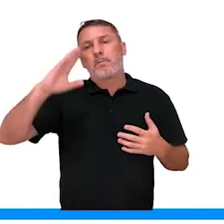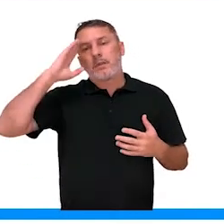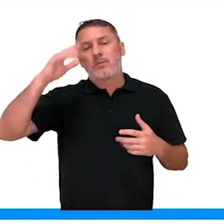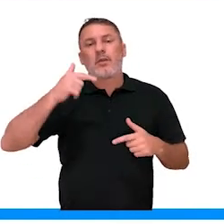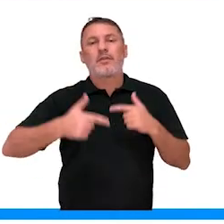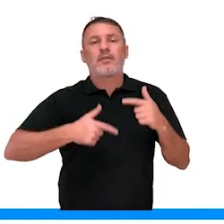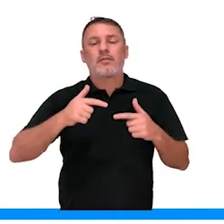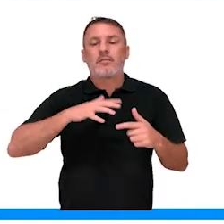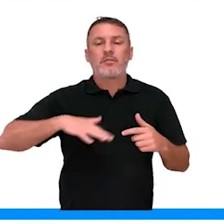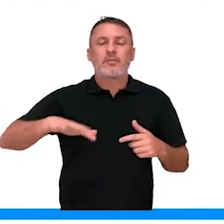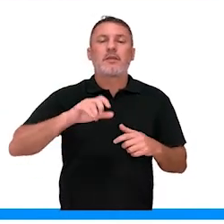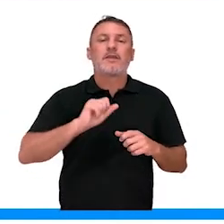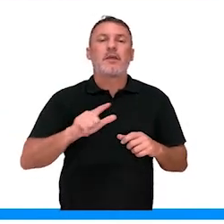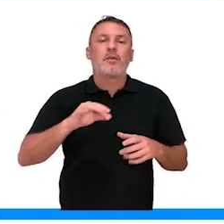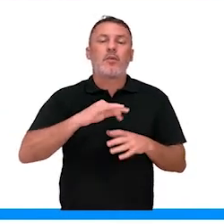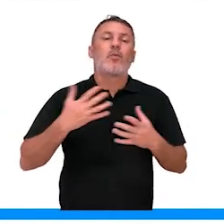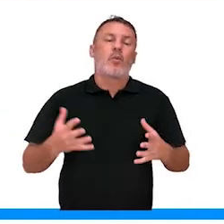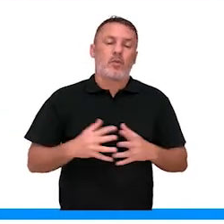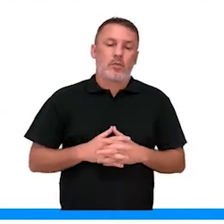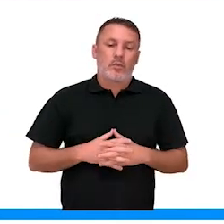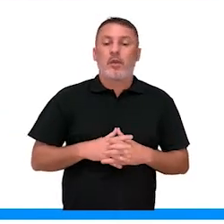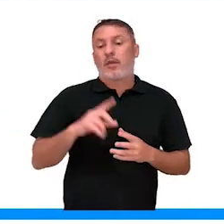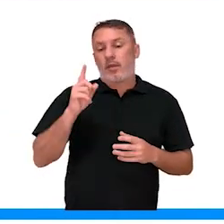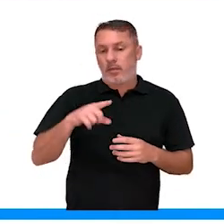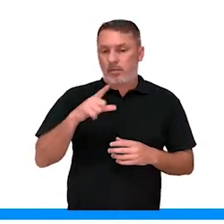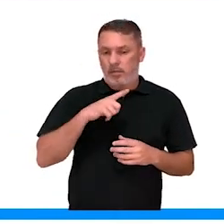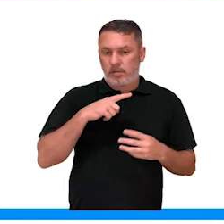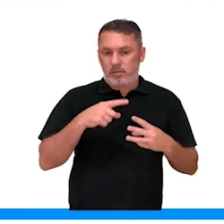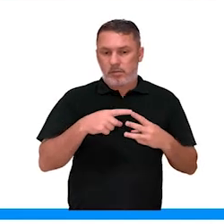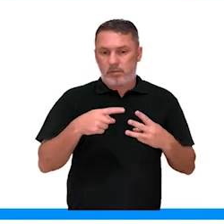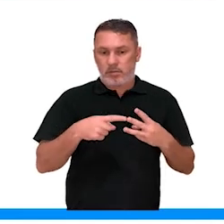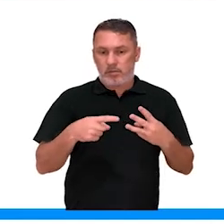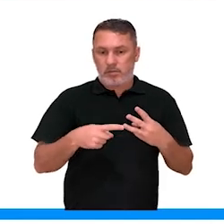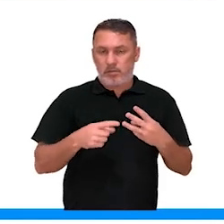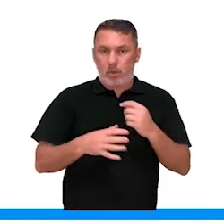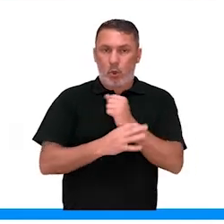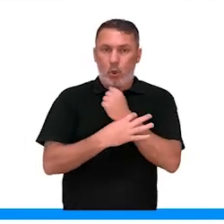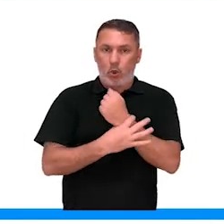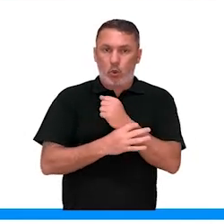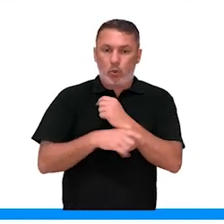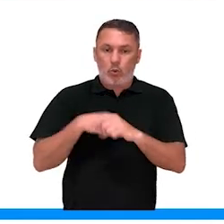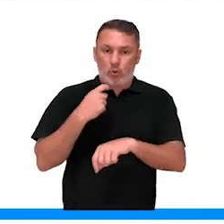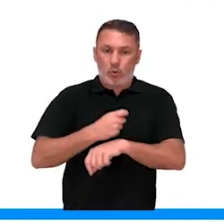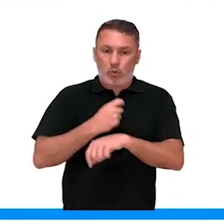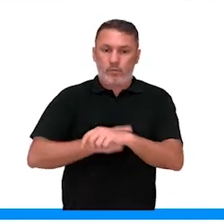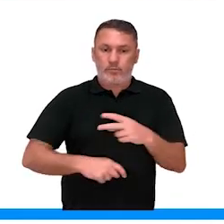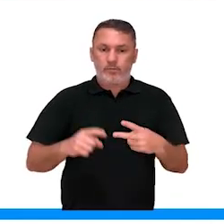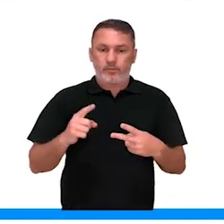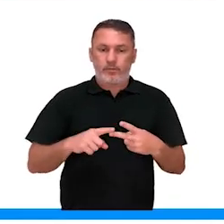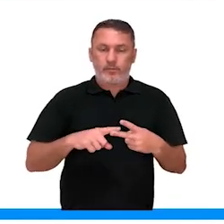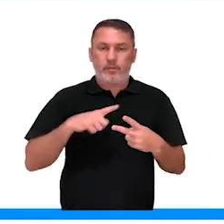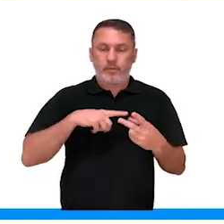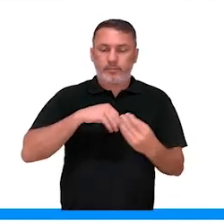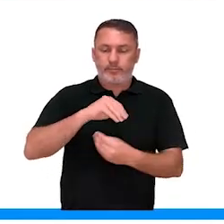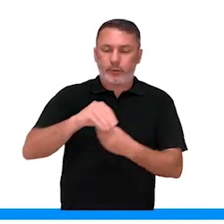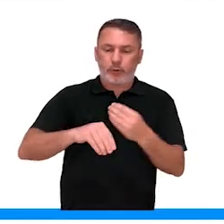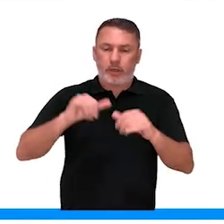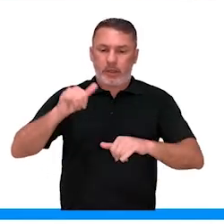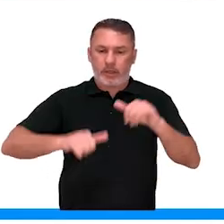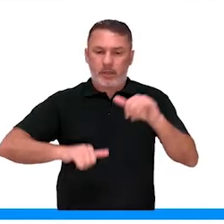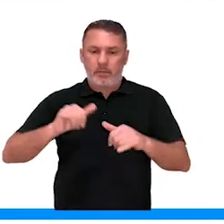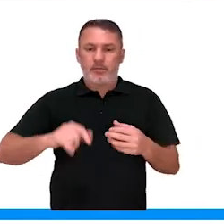principais funções desses sais? Eles têm a função de conferir rigidez aos ossos, participar das